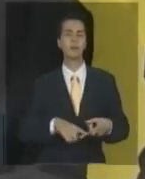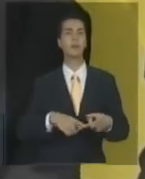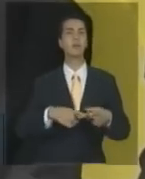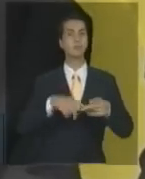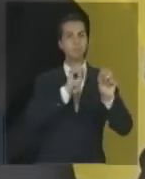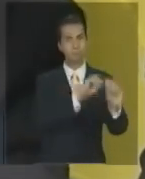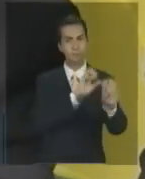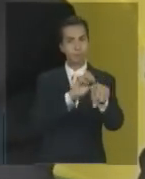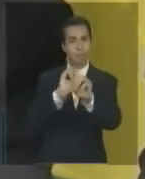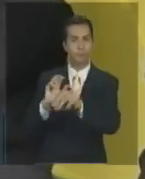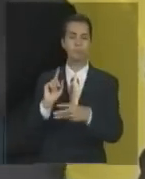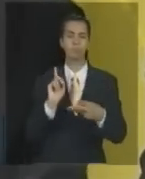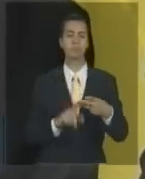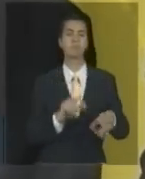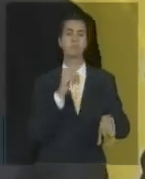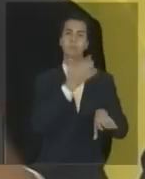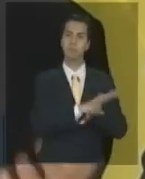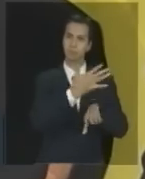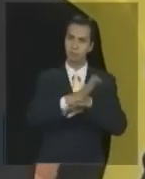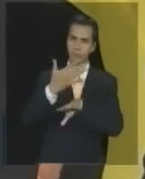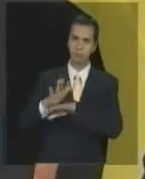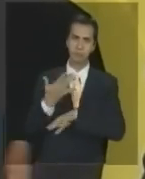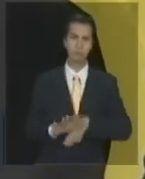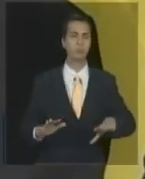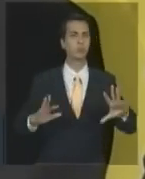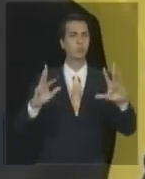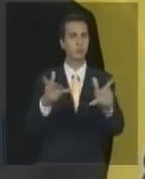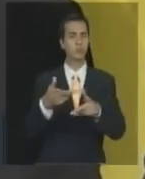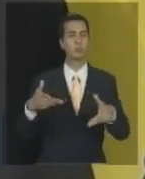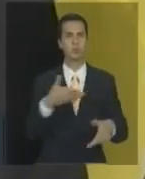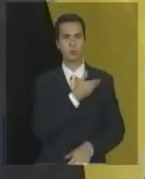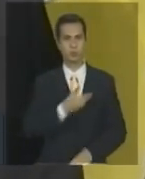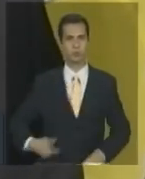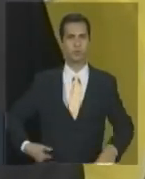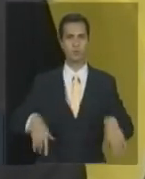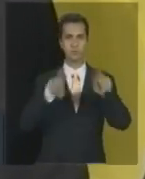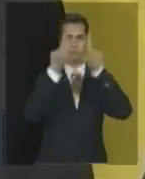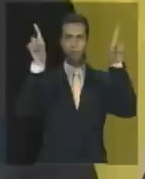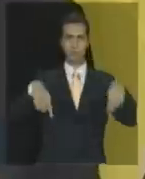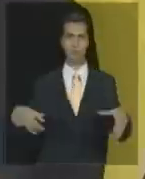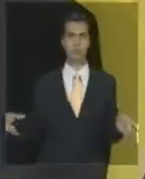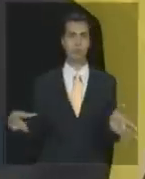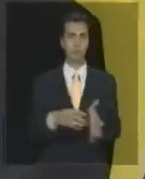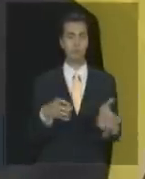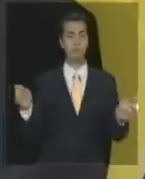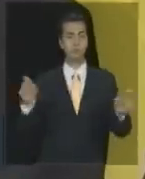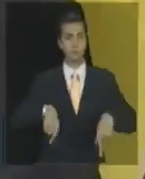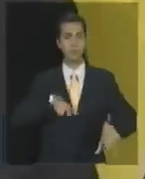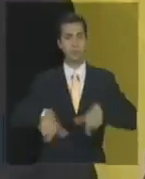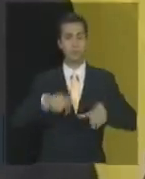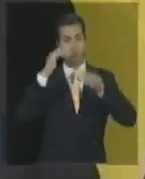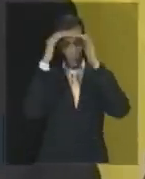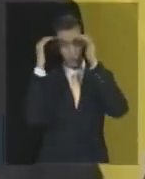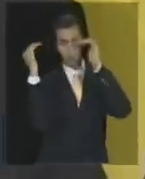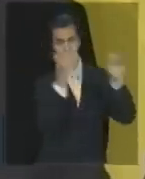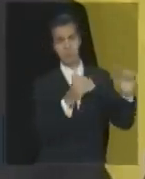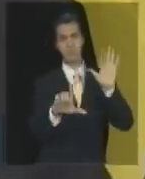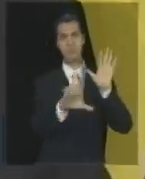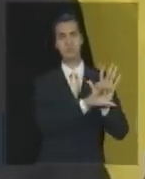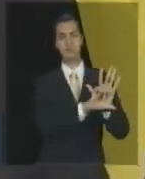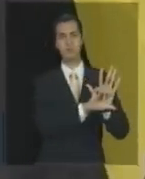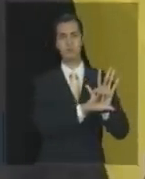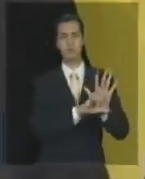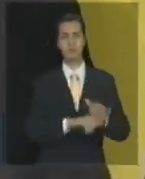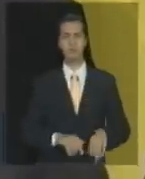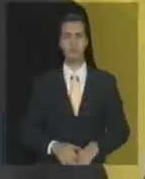de treinar e capacitar os agentes públicos, os servidores públicos, para que a lei seja cumprida. É